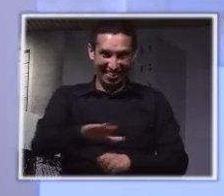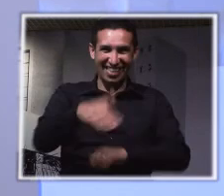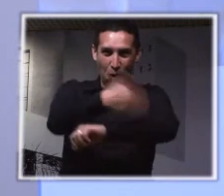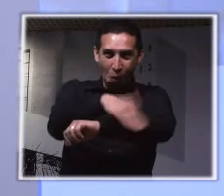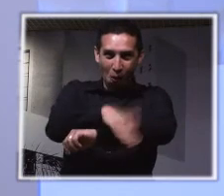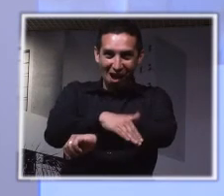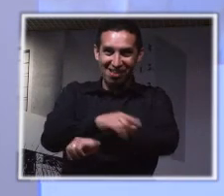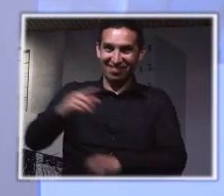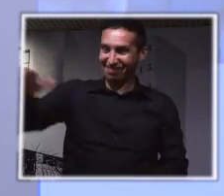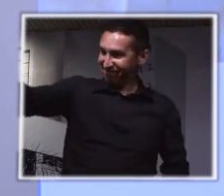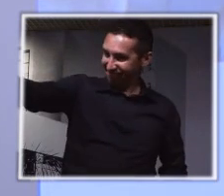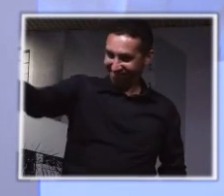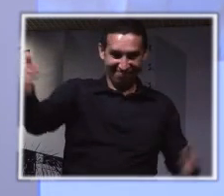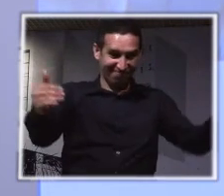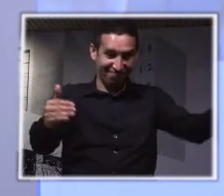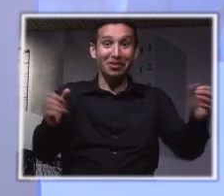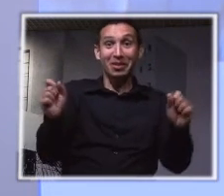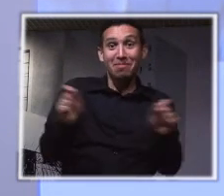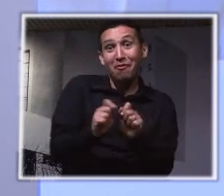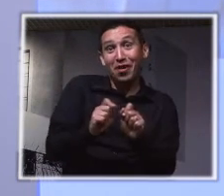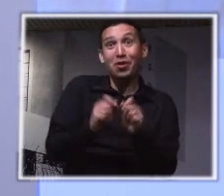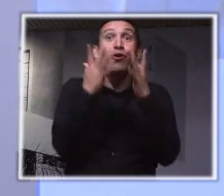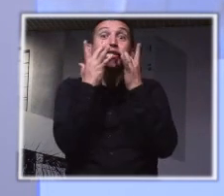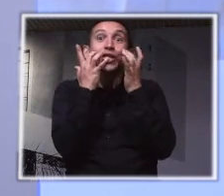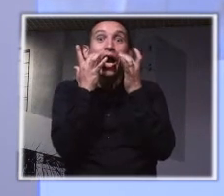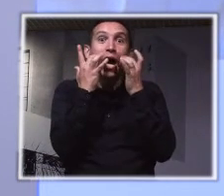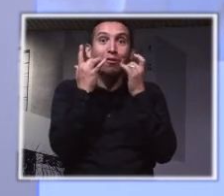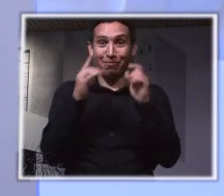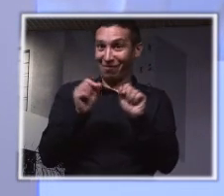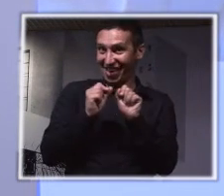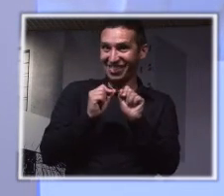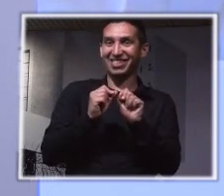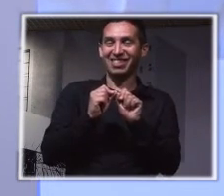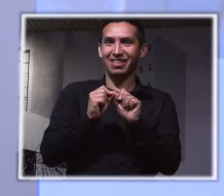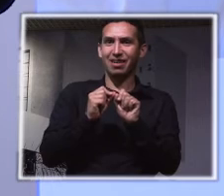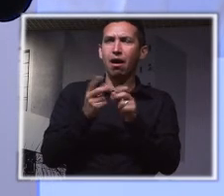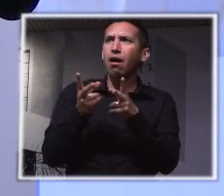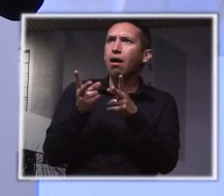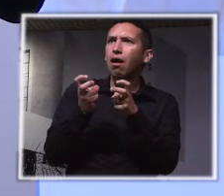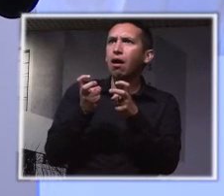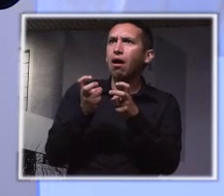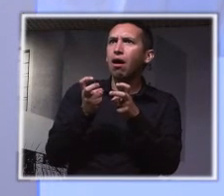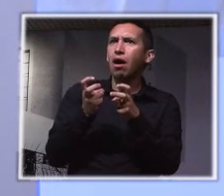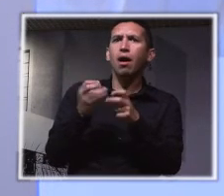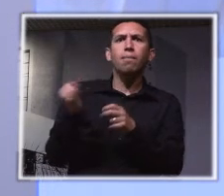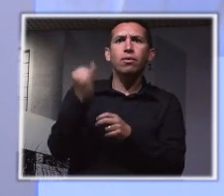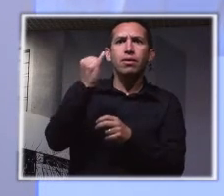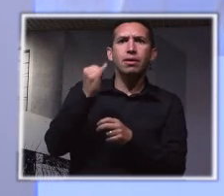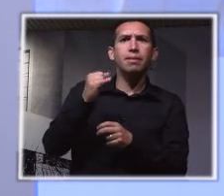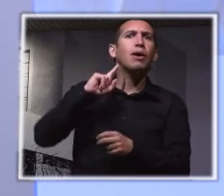para que elas tenham a oportunidade de, num teatro assistido, perceber a importância da coleta seletiva de